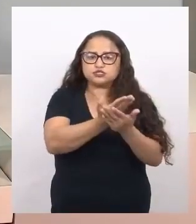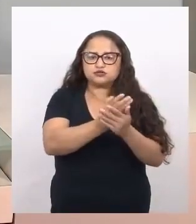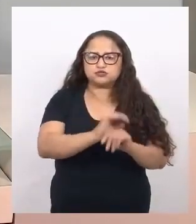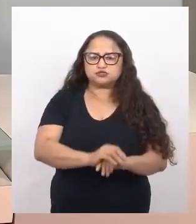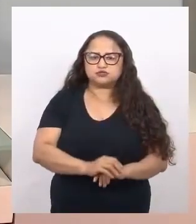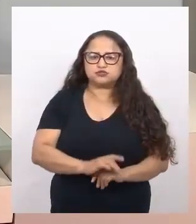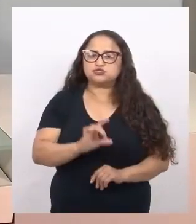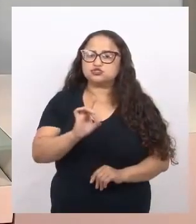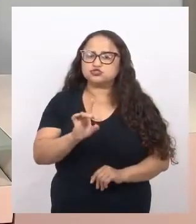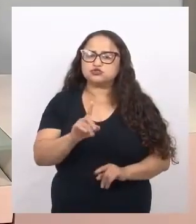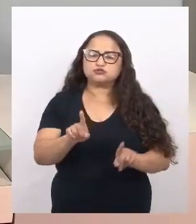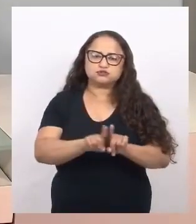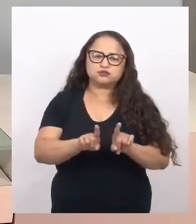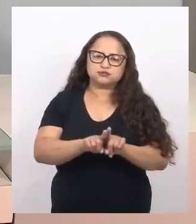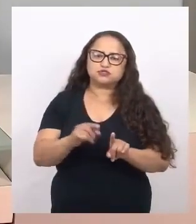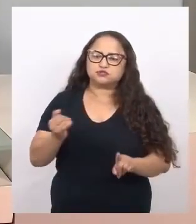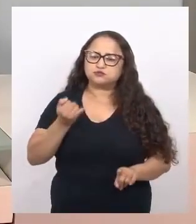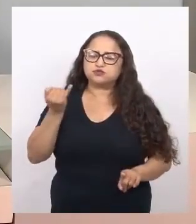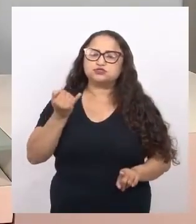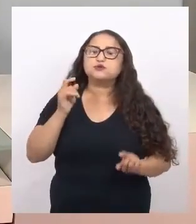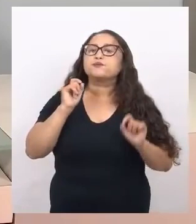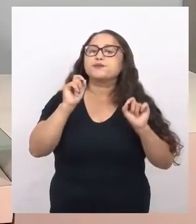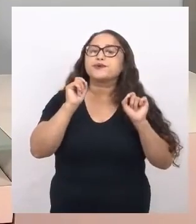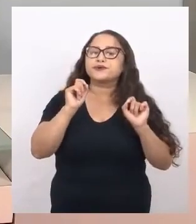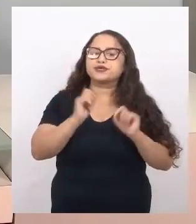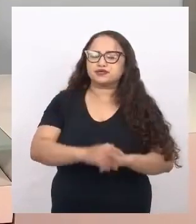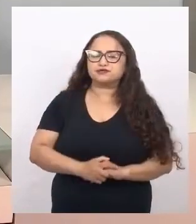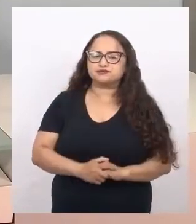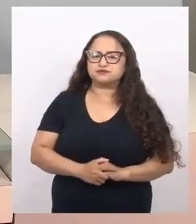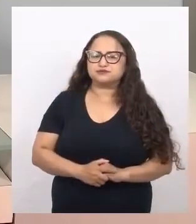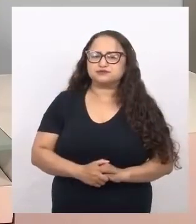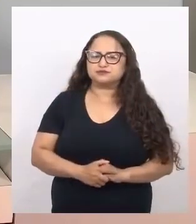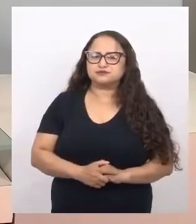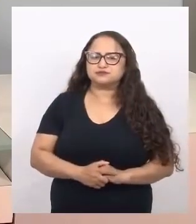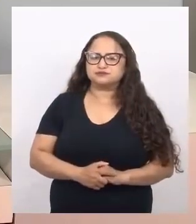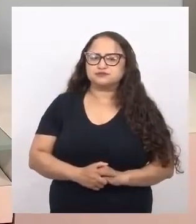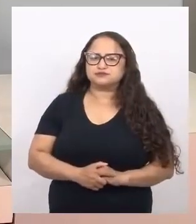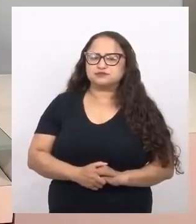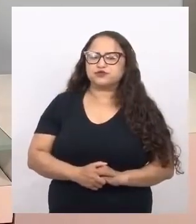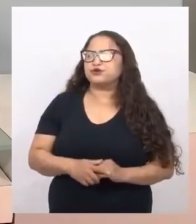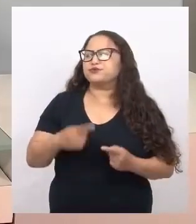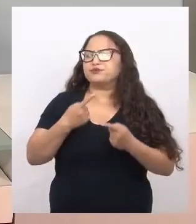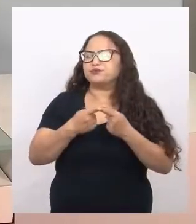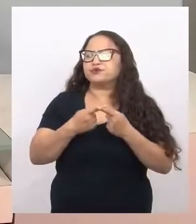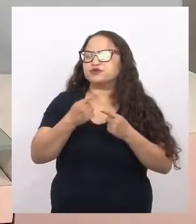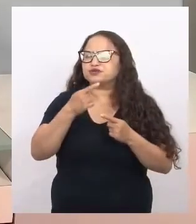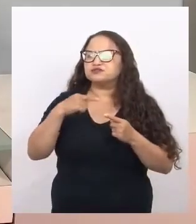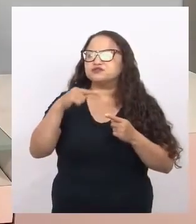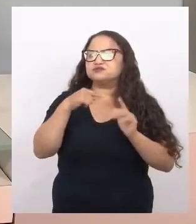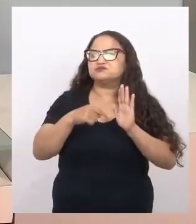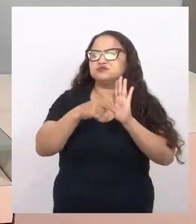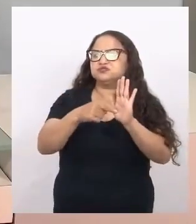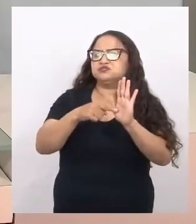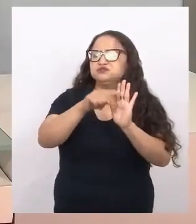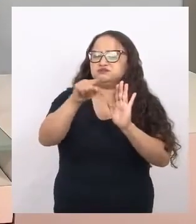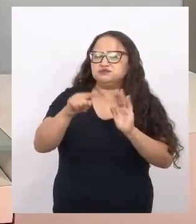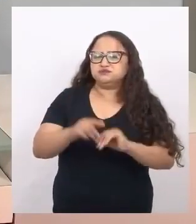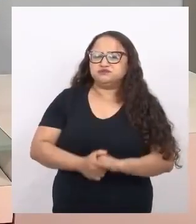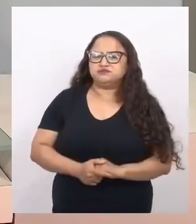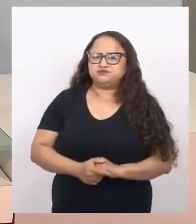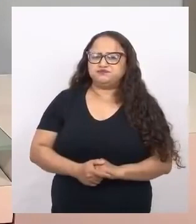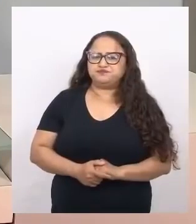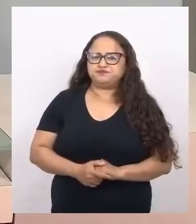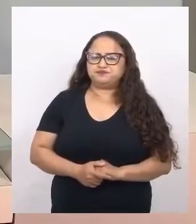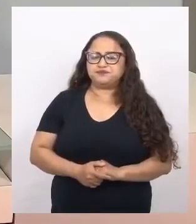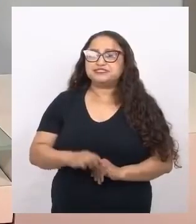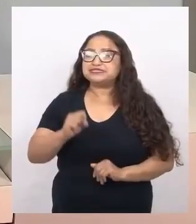também docentes, isso importa para os docentes, mas por que a gente decidiu trazer para vocês também? Porque caso